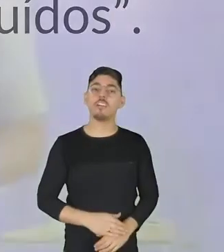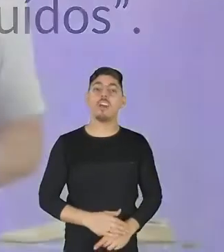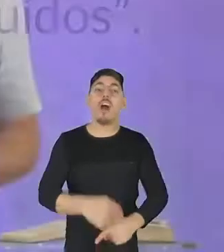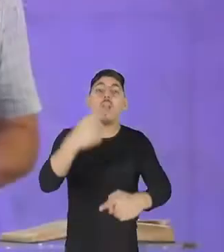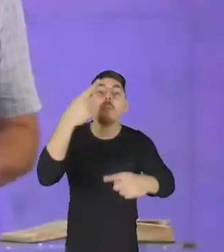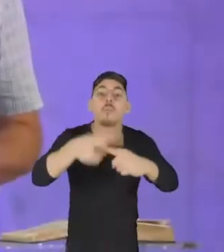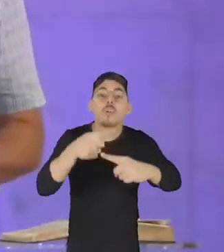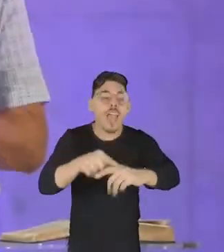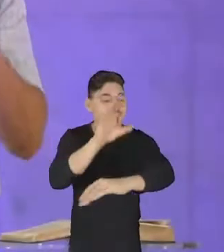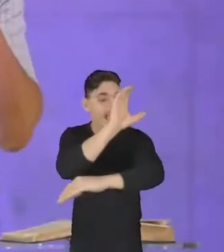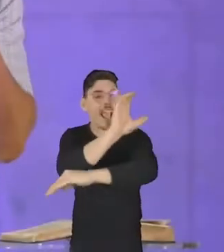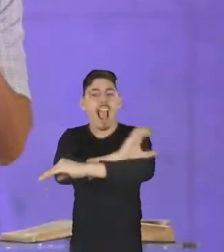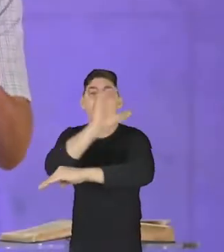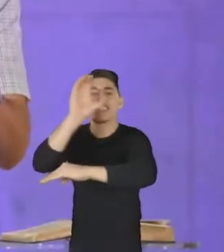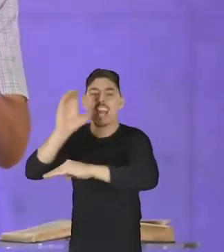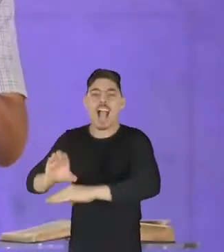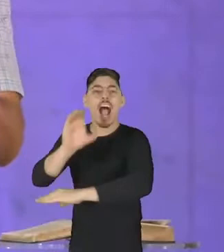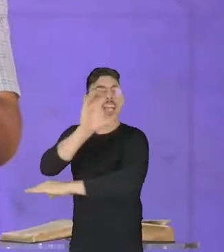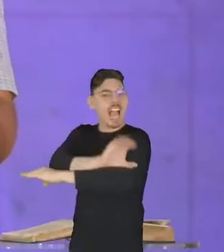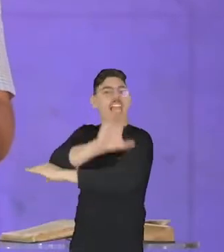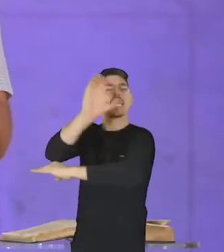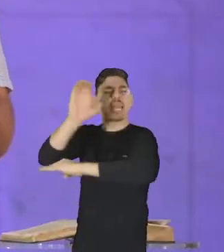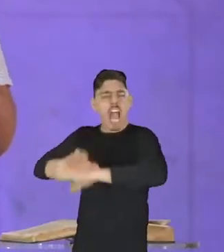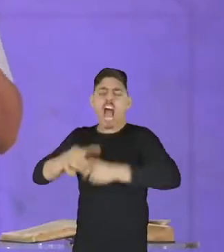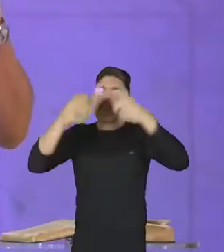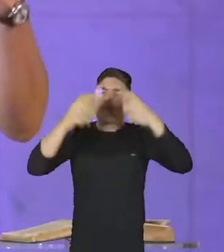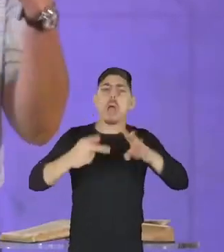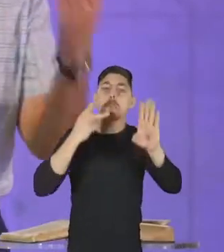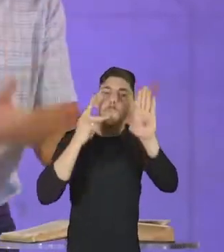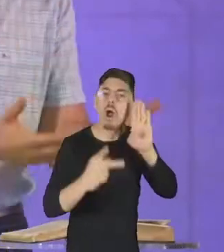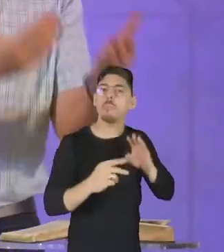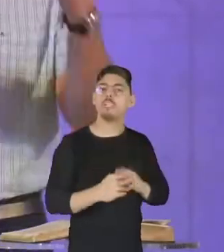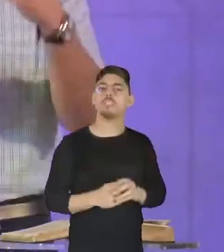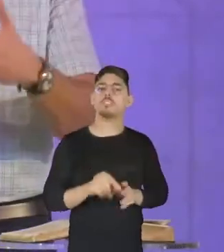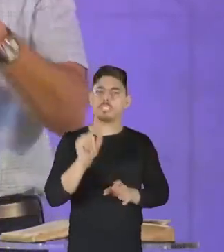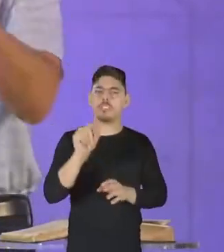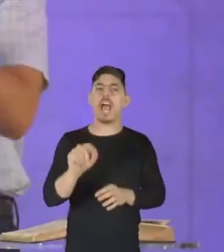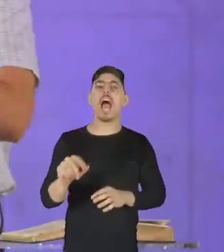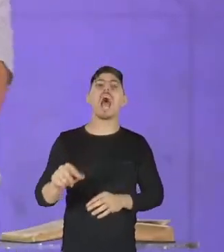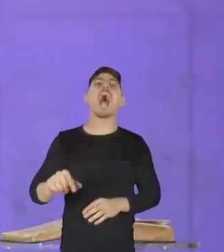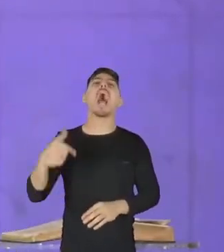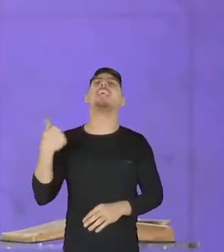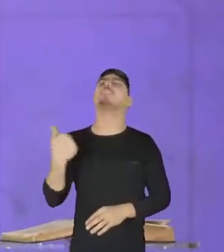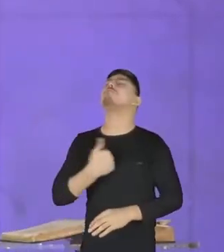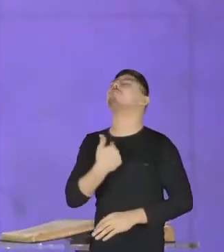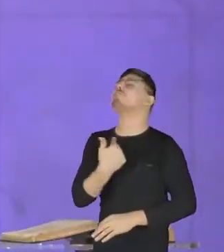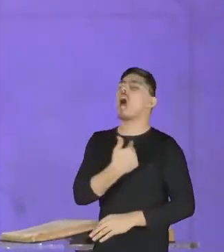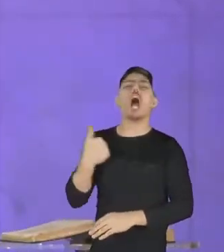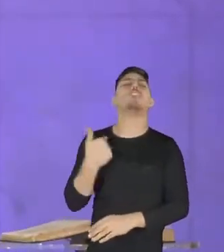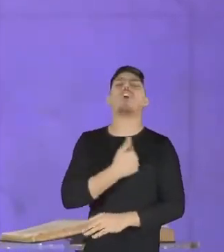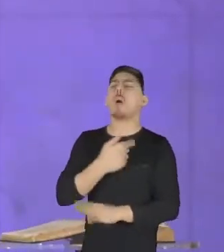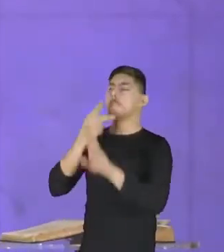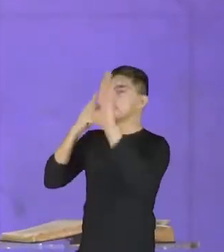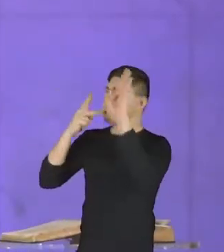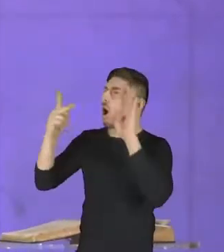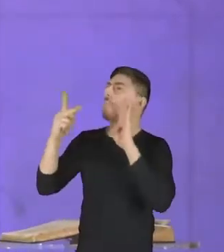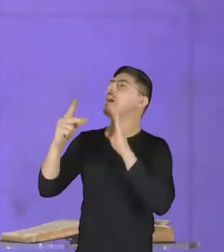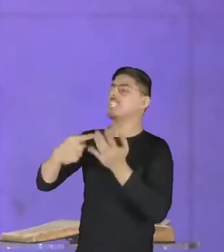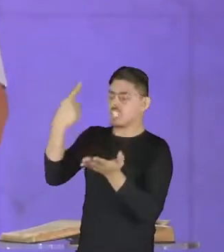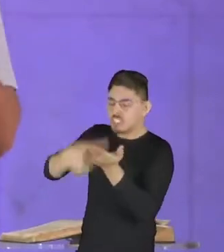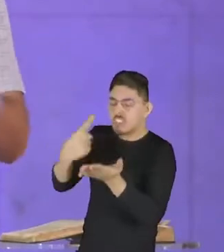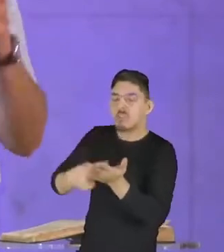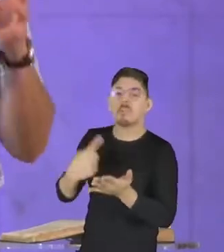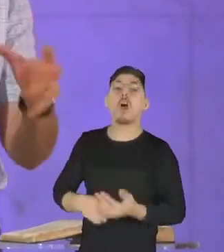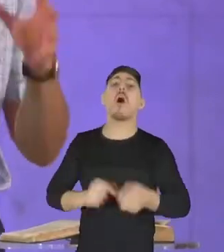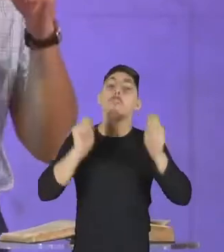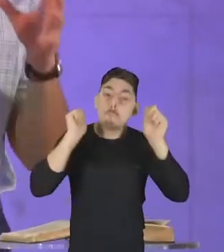a Canaã, essa terra prometida, onde nós vivemos as promessas de Deus na nossa vida, ela pode e deve